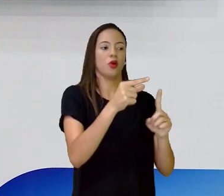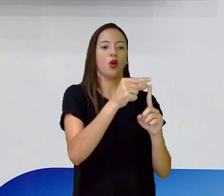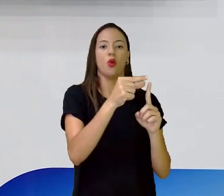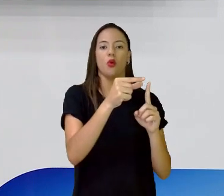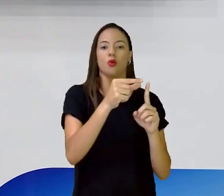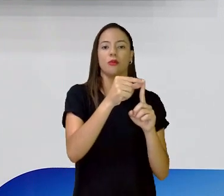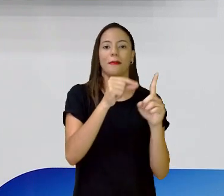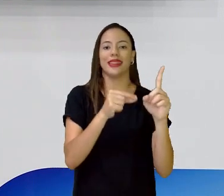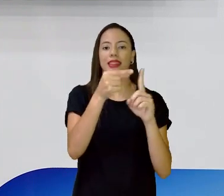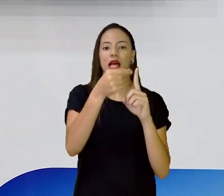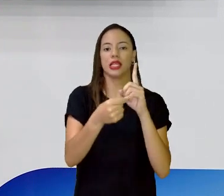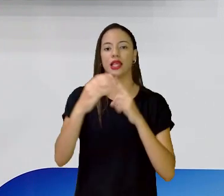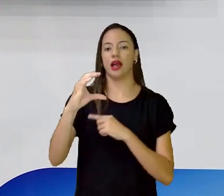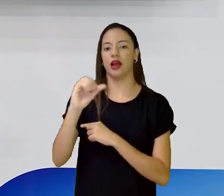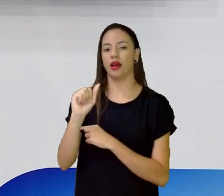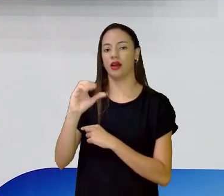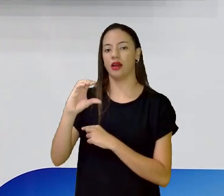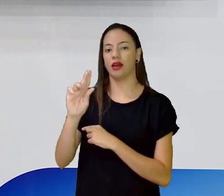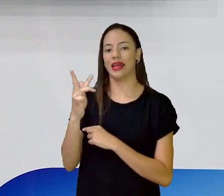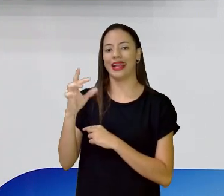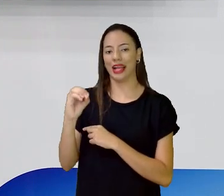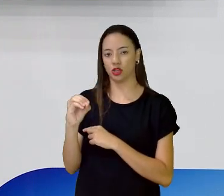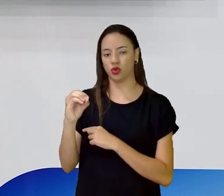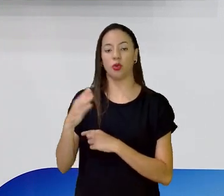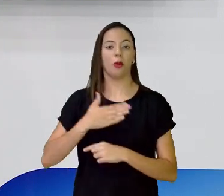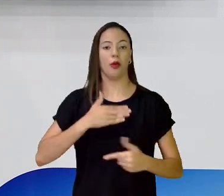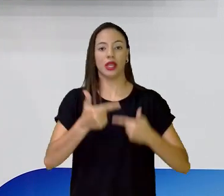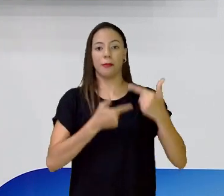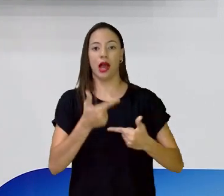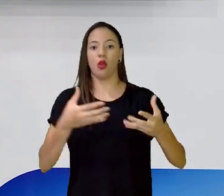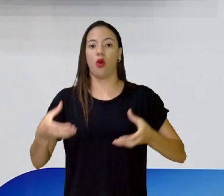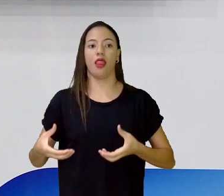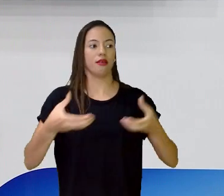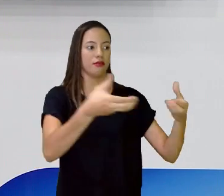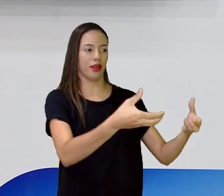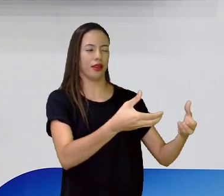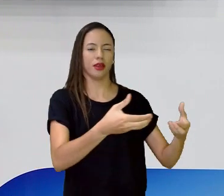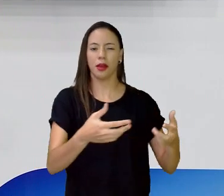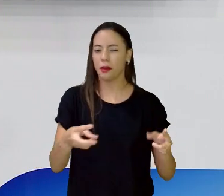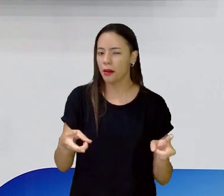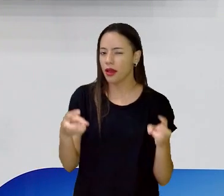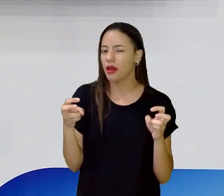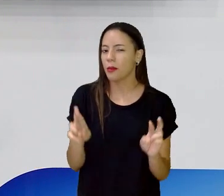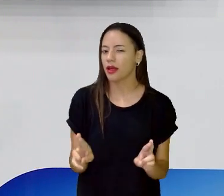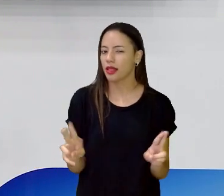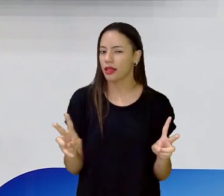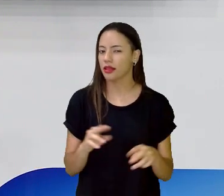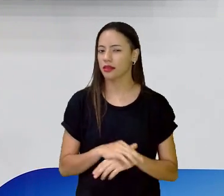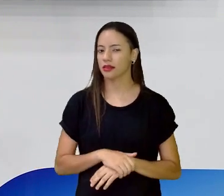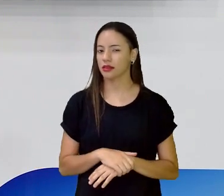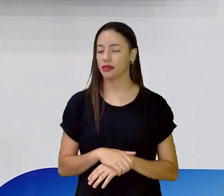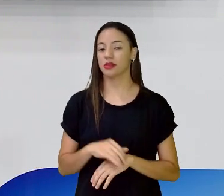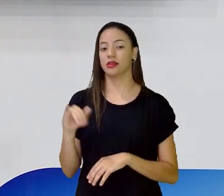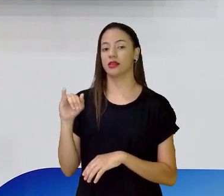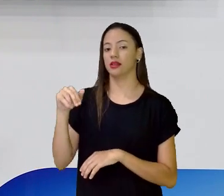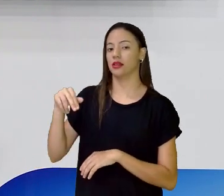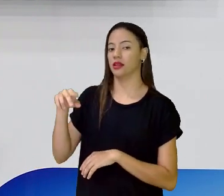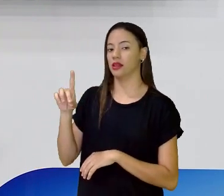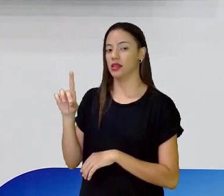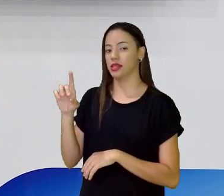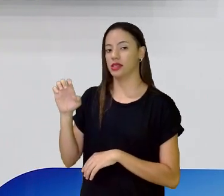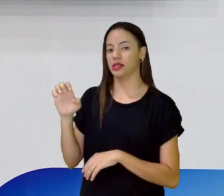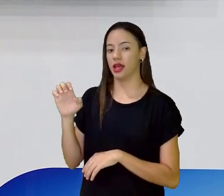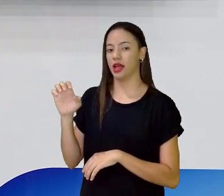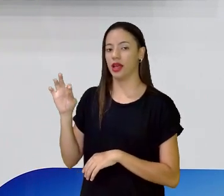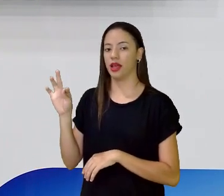o trabalho, para todo mundo comer a banana. Entenderam a diferença? Perceberam a diferença? Indeterminado, o nome já